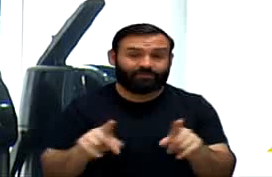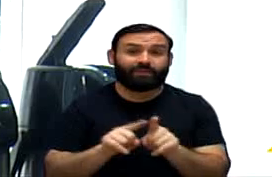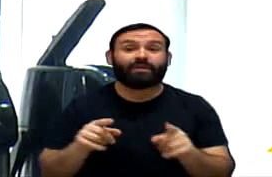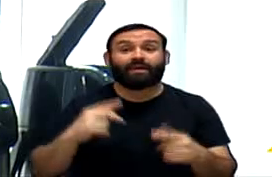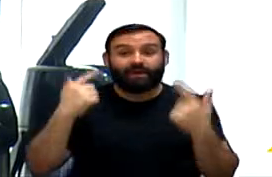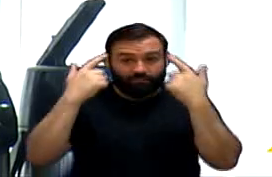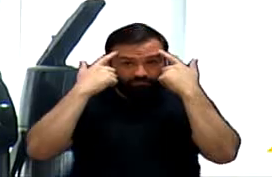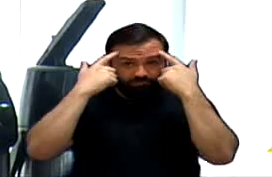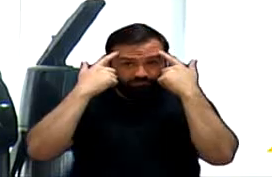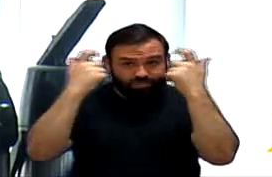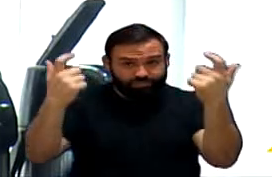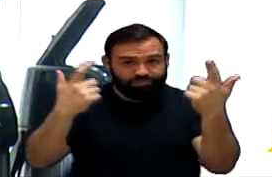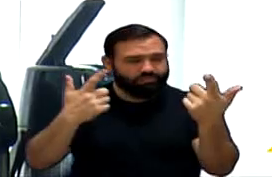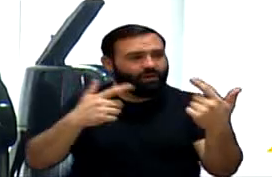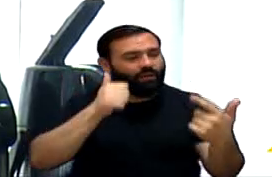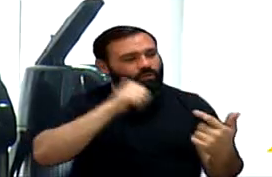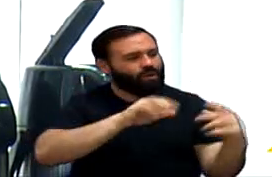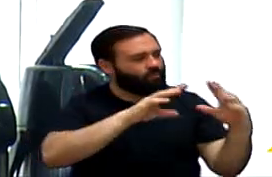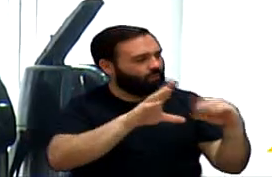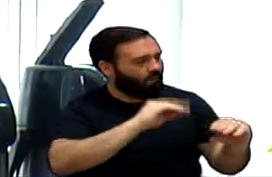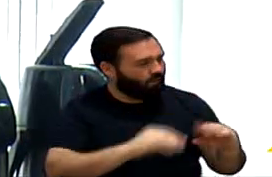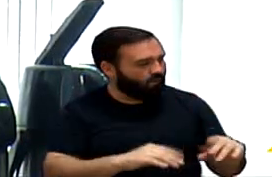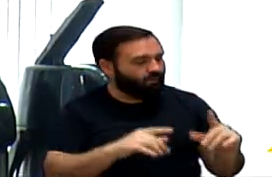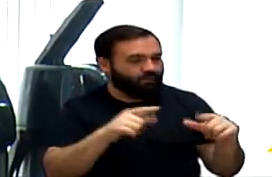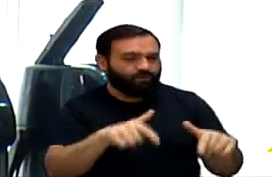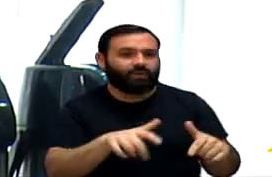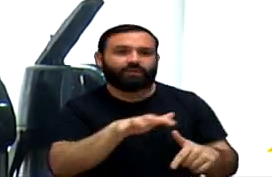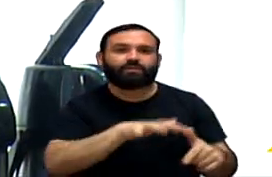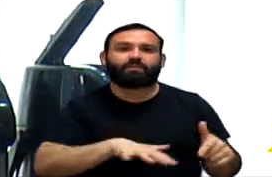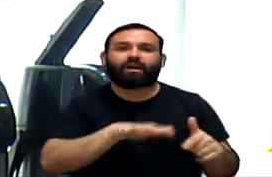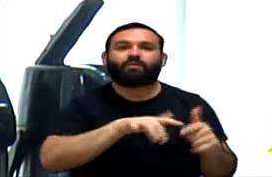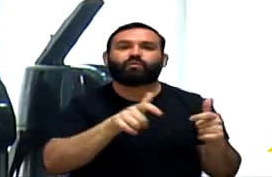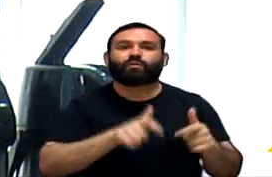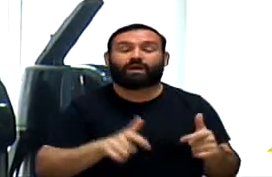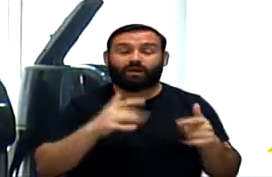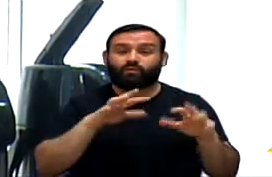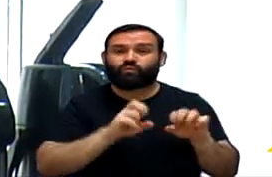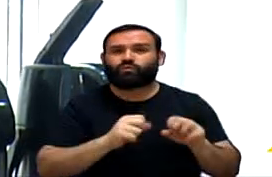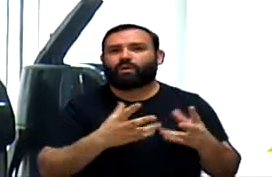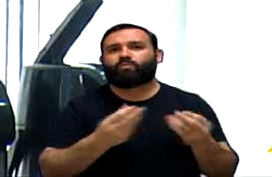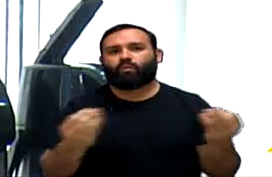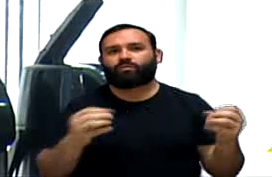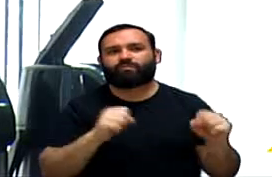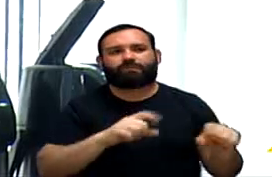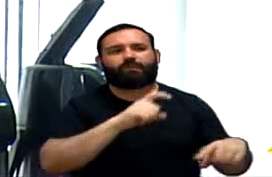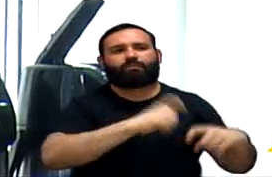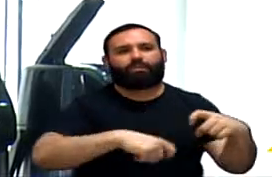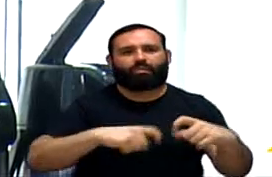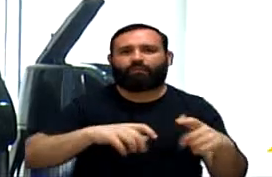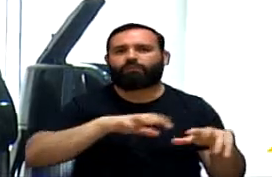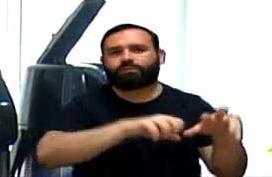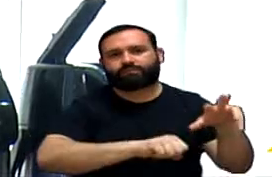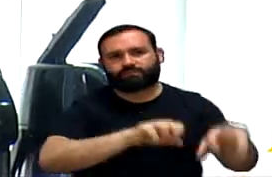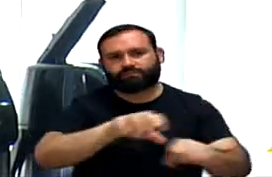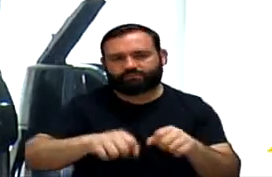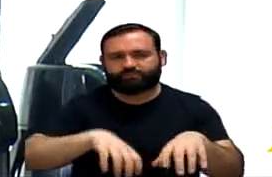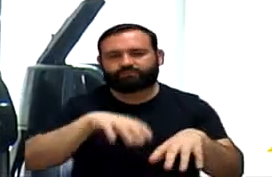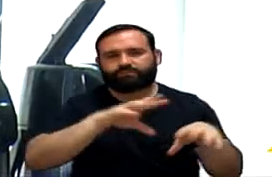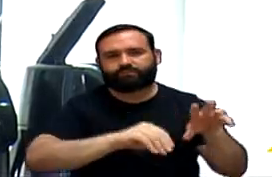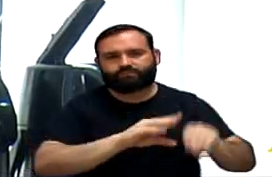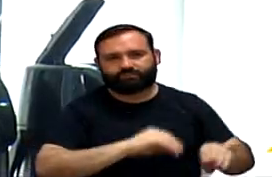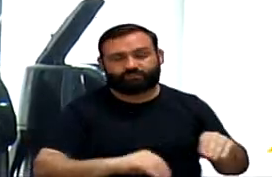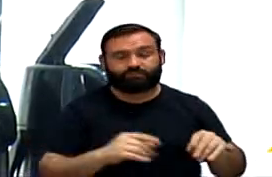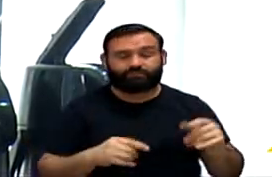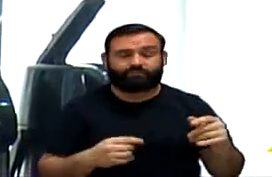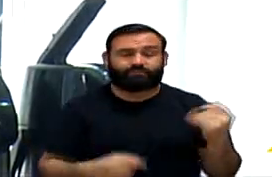a violência sexual em relação ao espaços escuros é muito presente então é mais do que urgente que esse